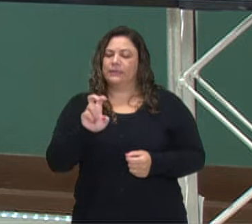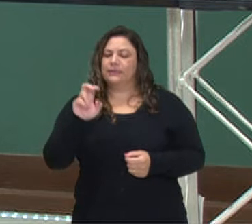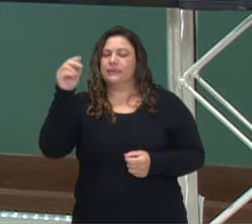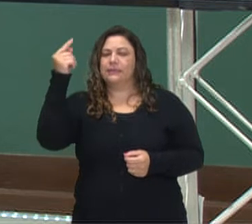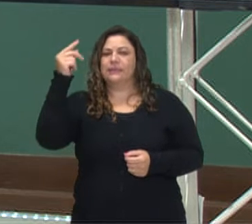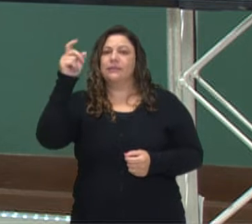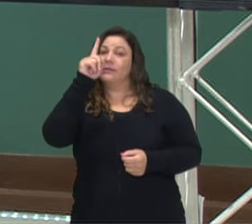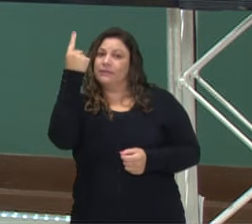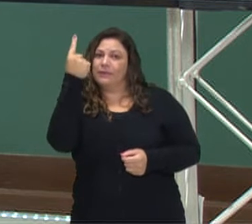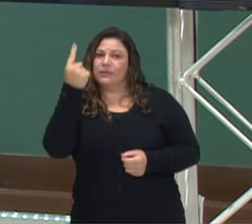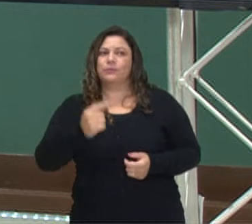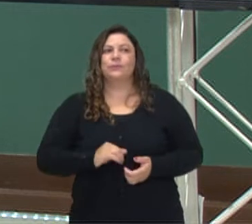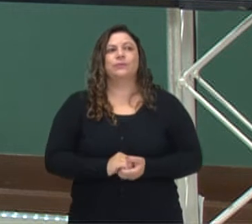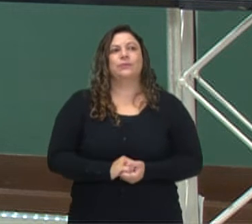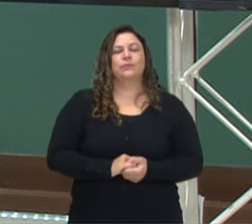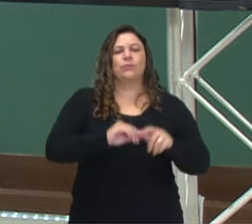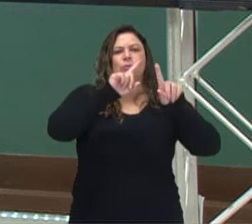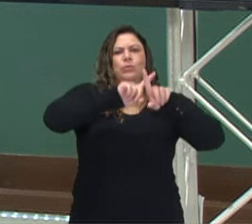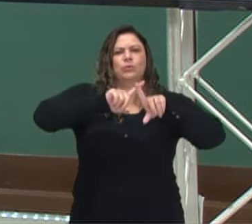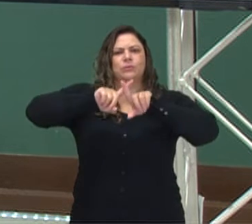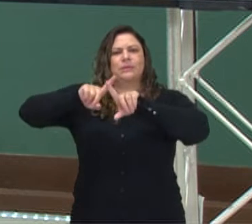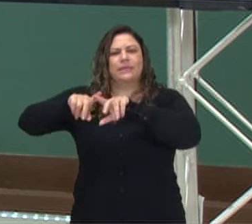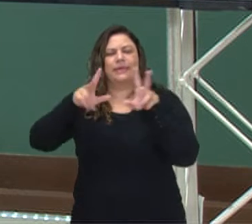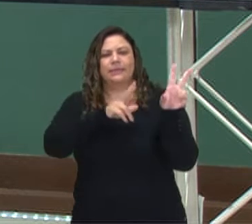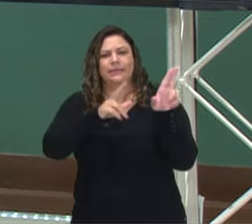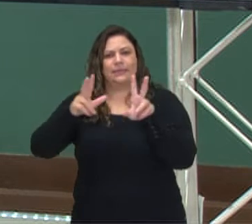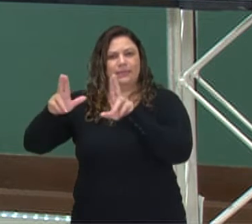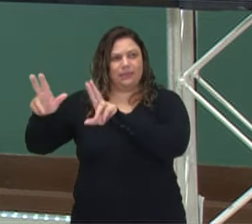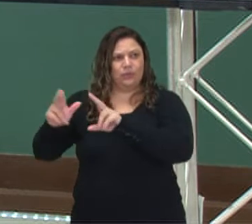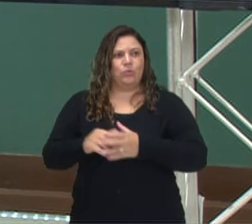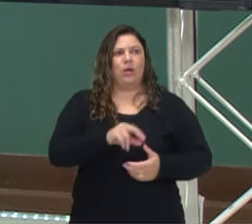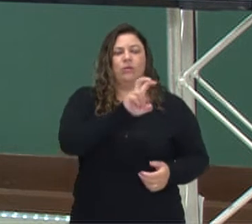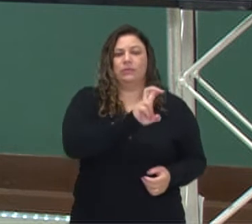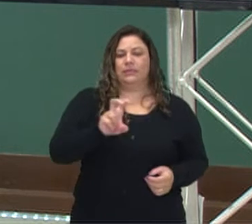Multiplicação de potências de mesma base. Faz o quê? Repete a base